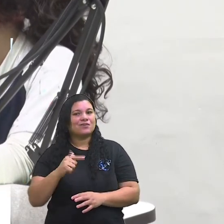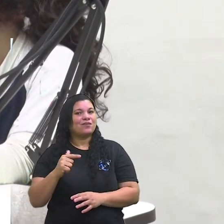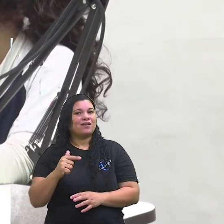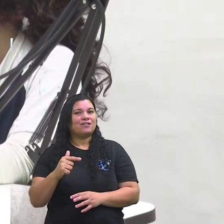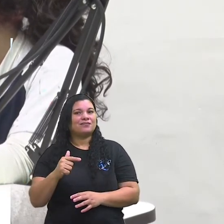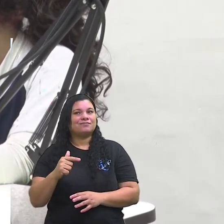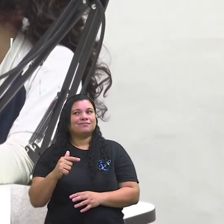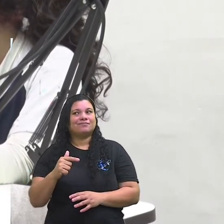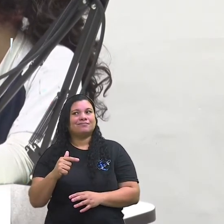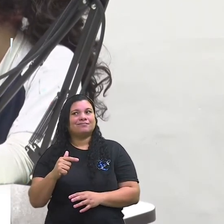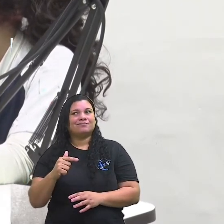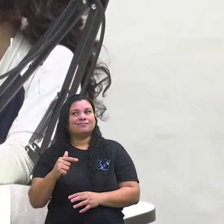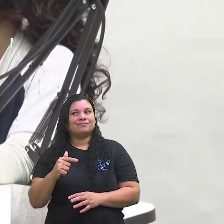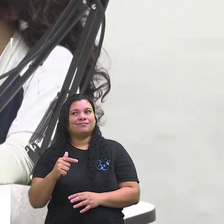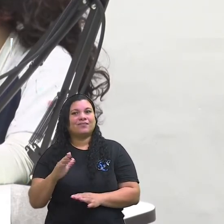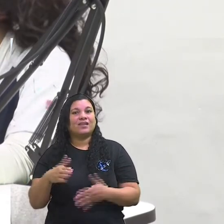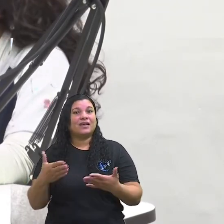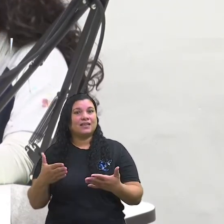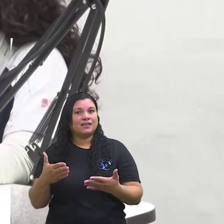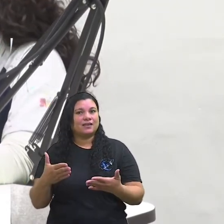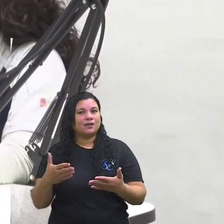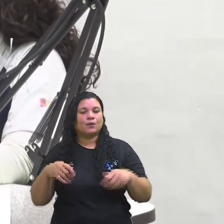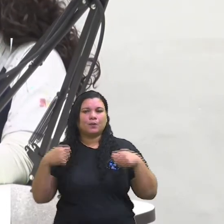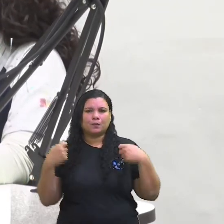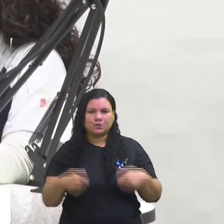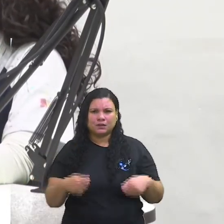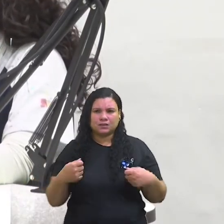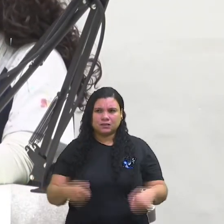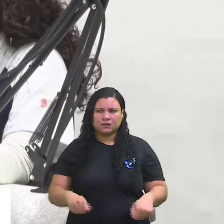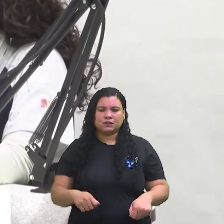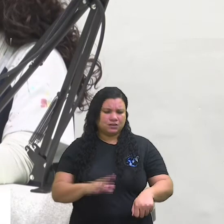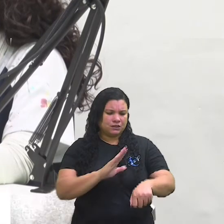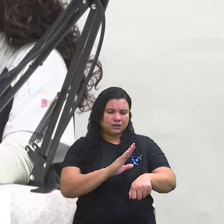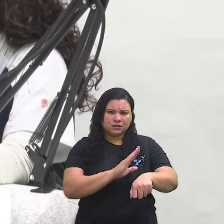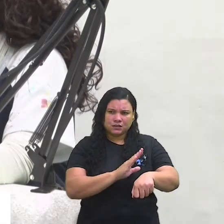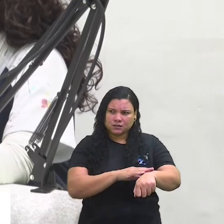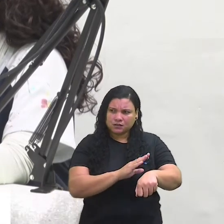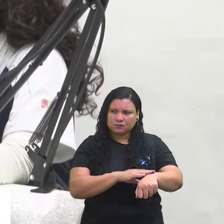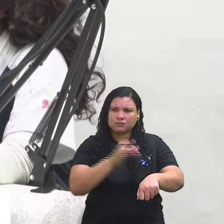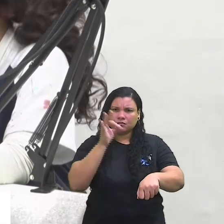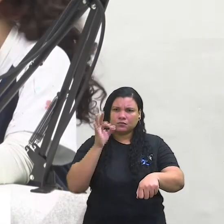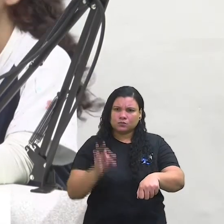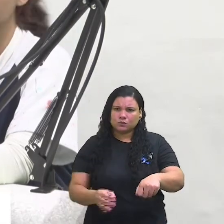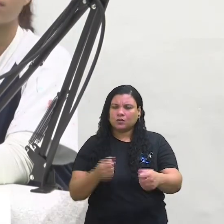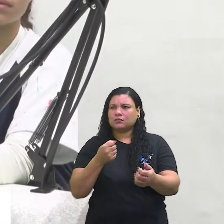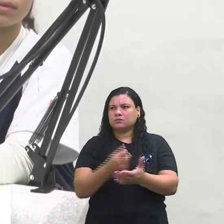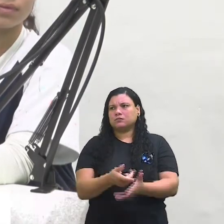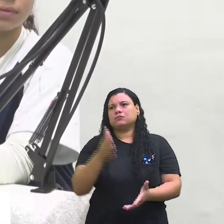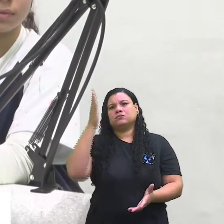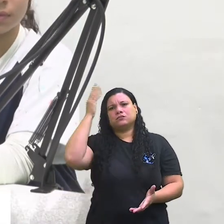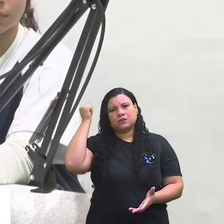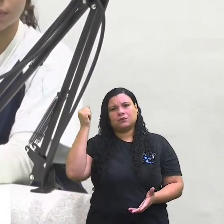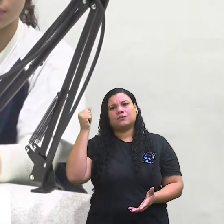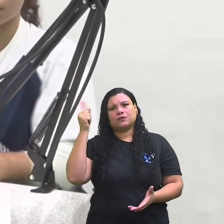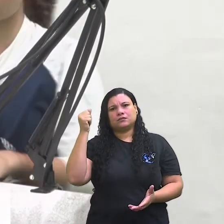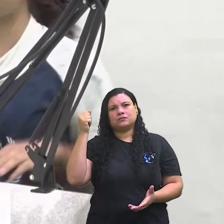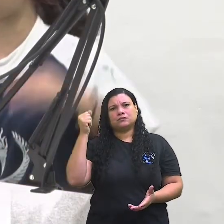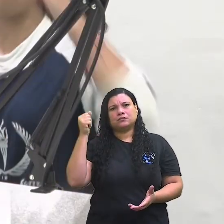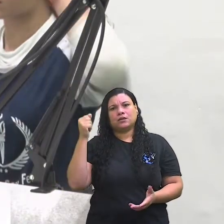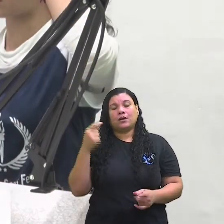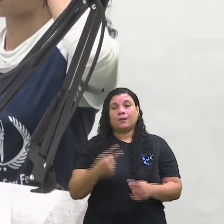você tá, não tem dinheiro. E eu vejo que a geração de hoje já não é assim. Não, eu vou